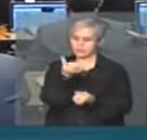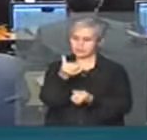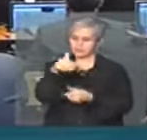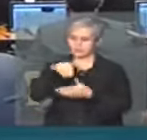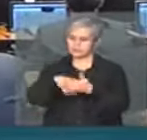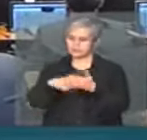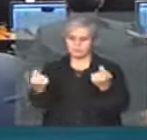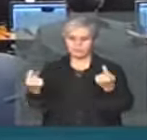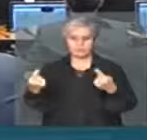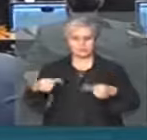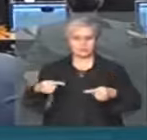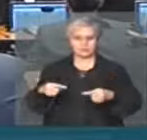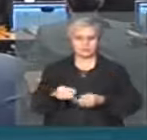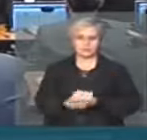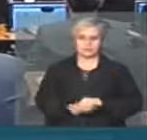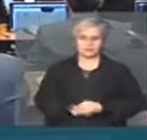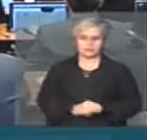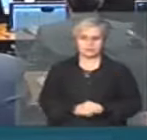Vou pedir a compreensão,